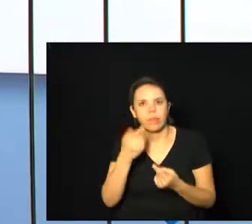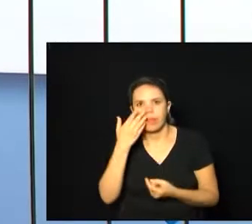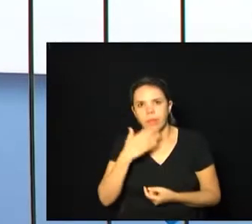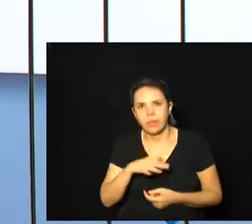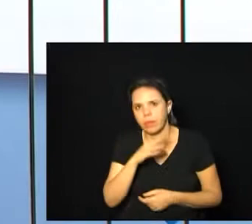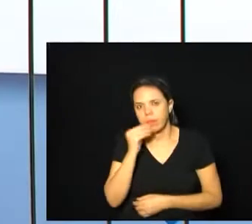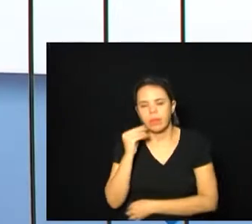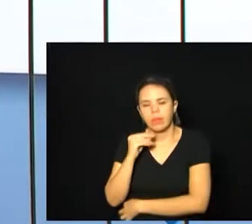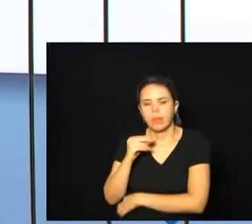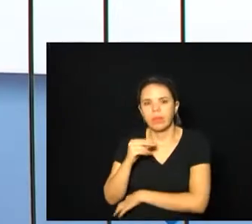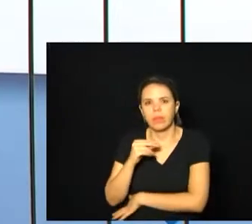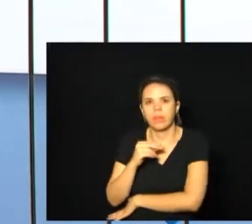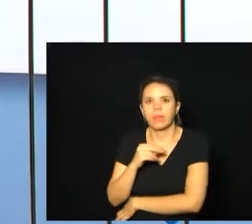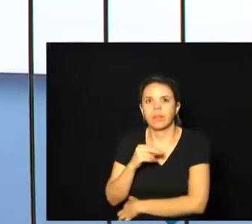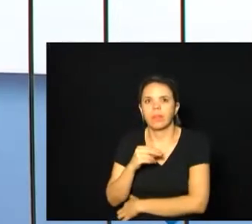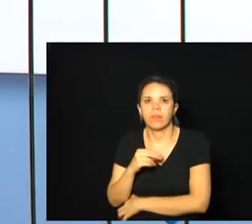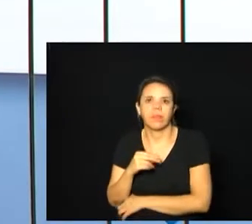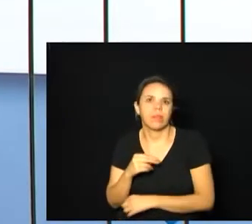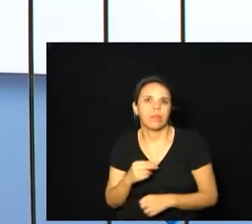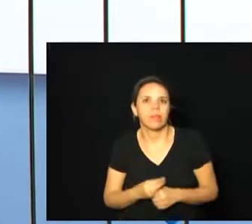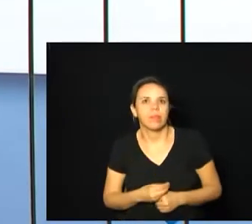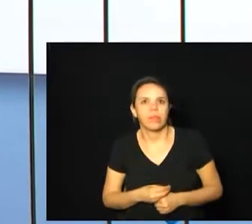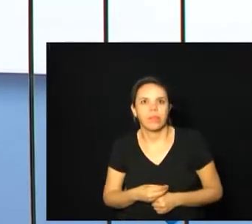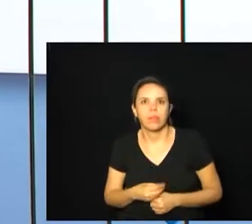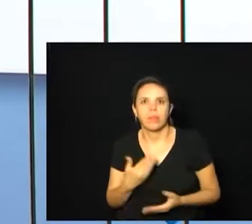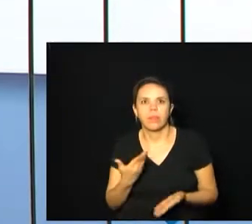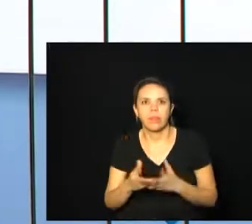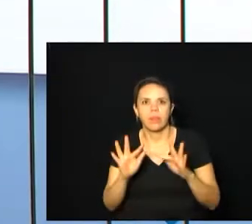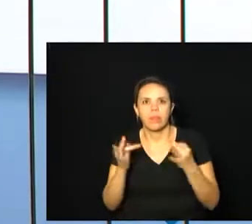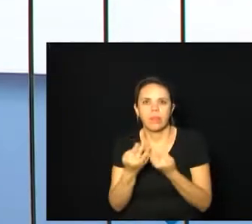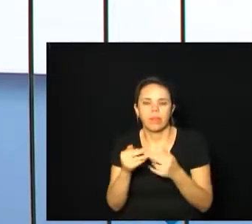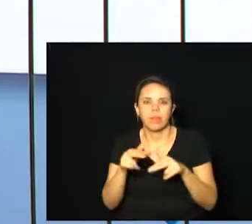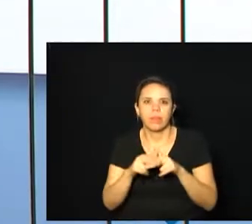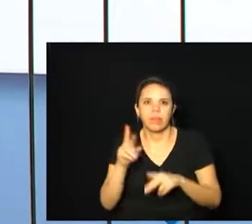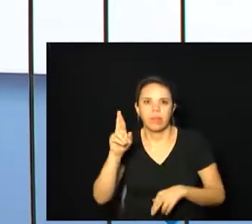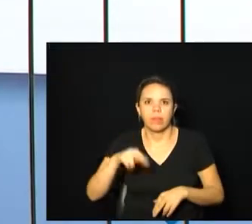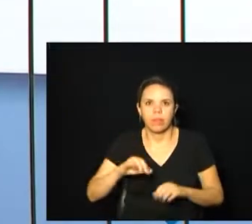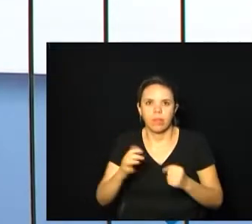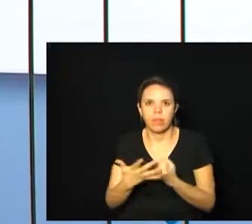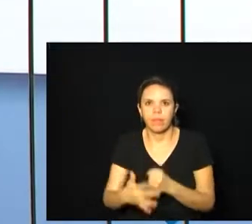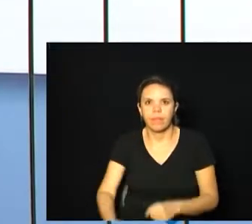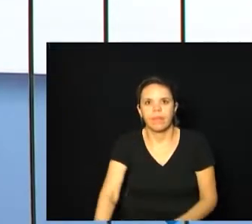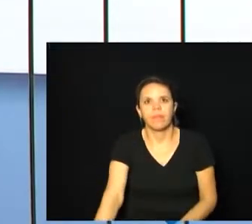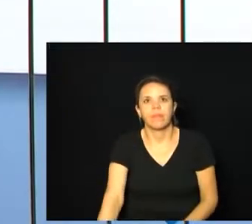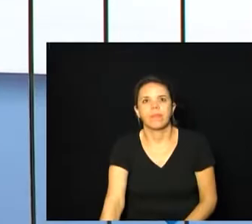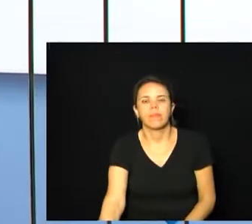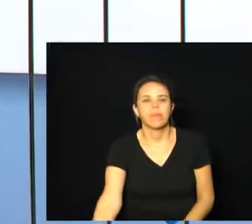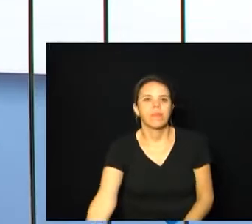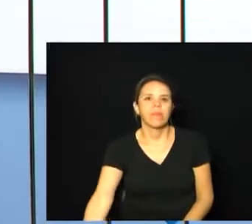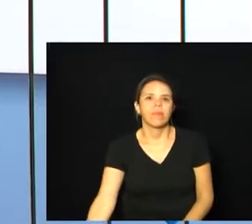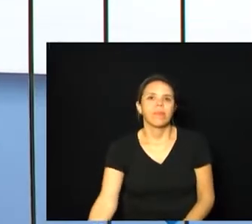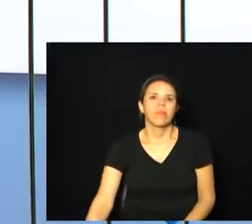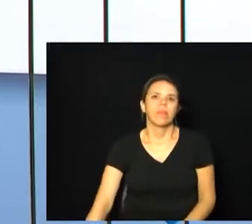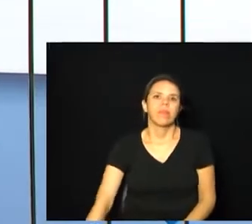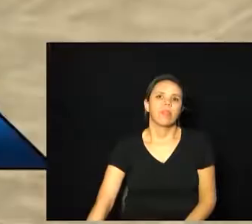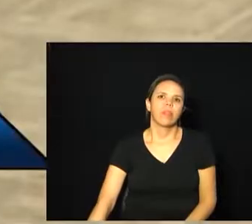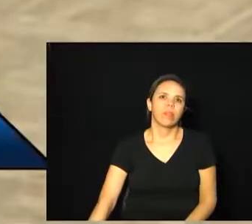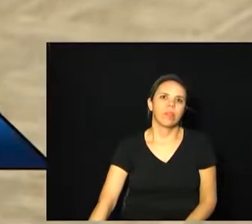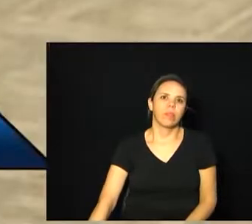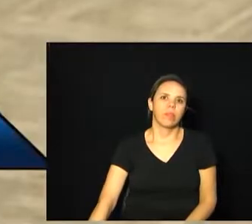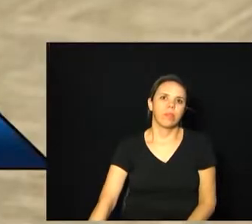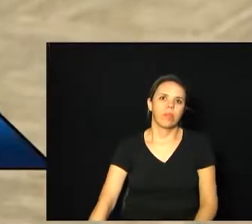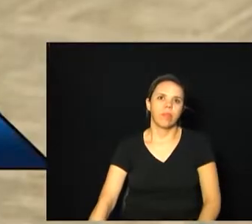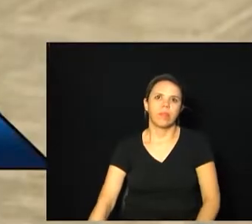crianças e adolescentes em situação de orfandade em razão da Covid-19 em Campinas.